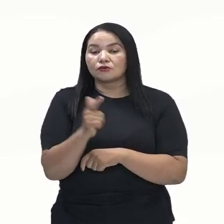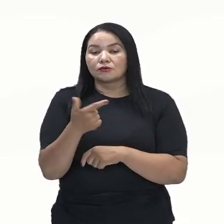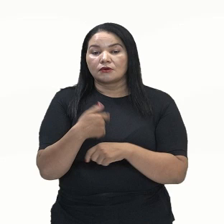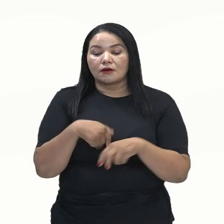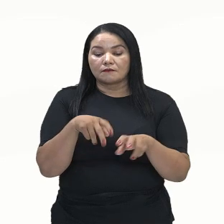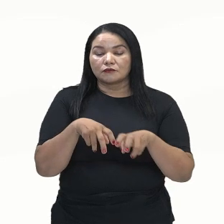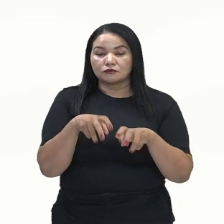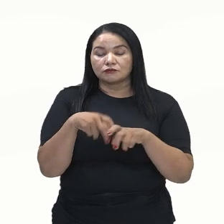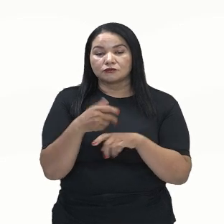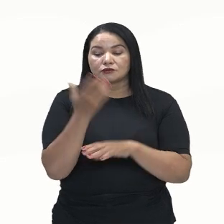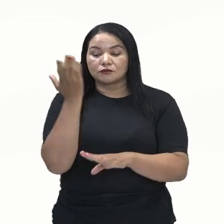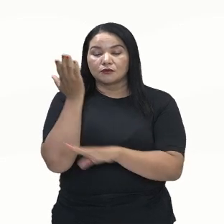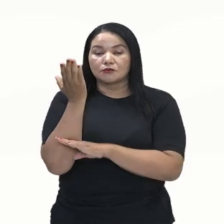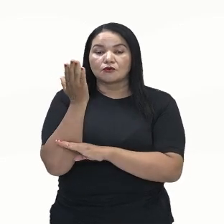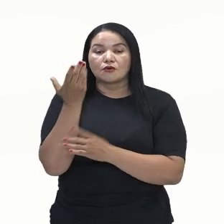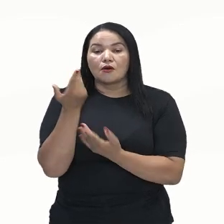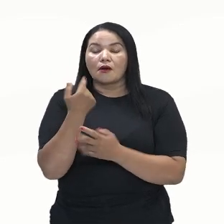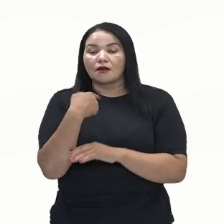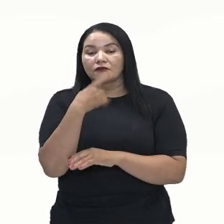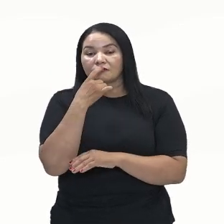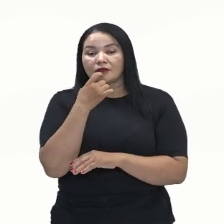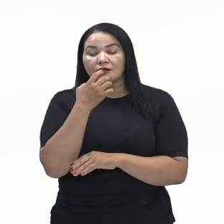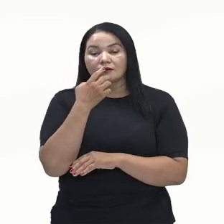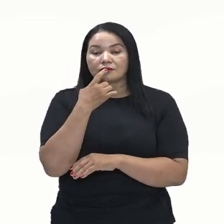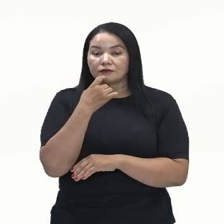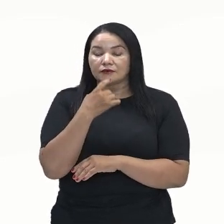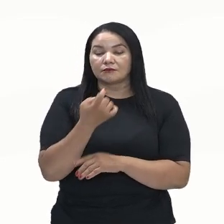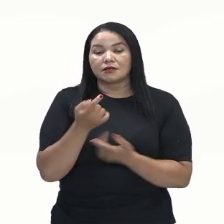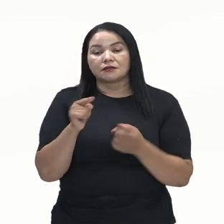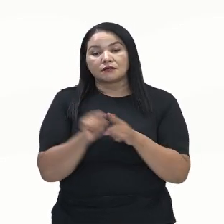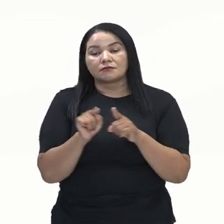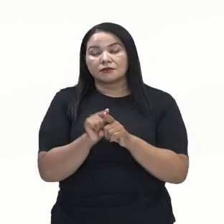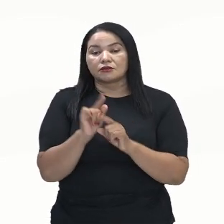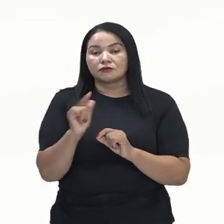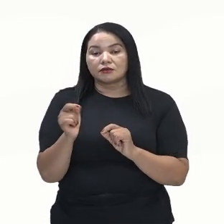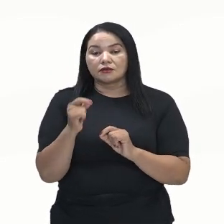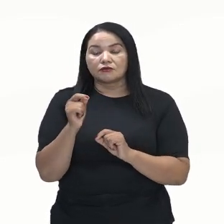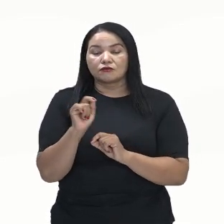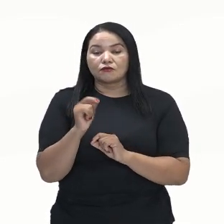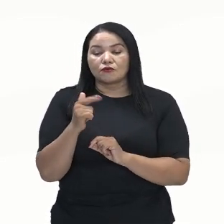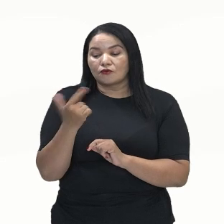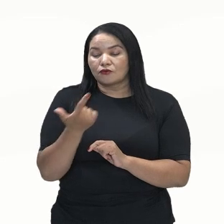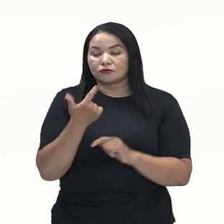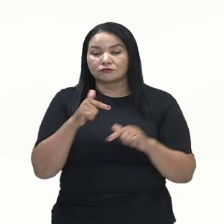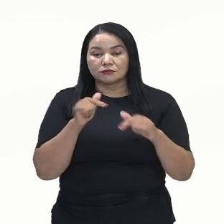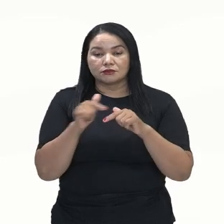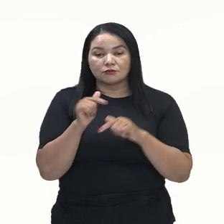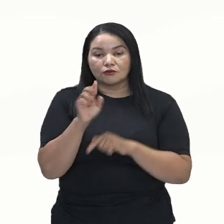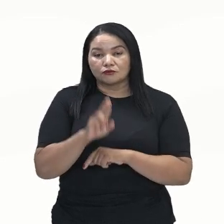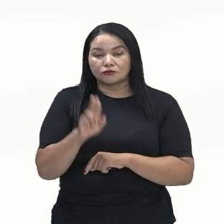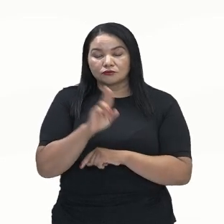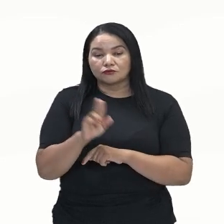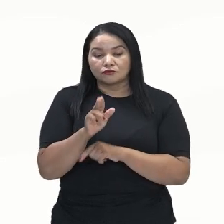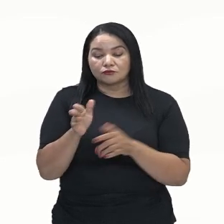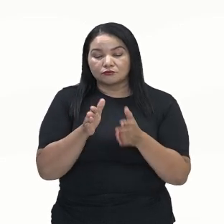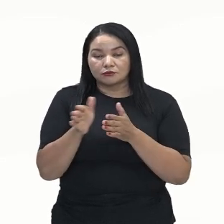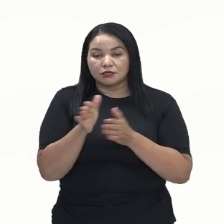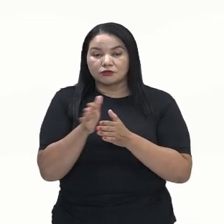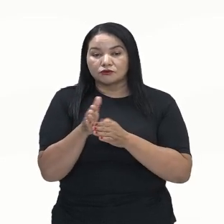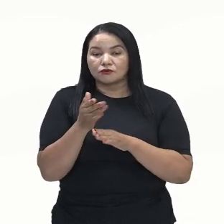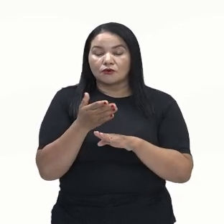do pau-brasil, que foi ali uma fonte econômica de maior ação, de maior uso durante o período